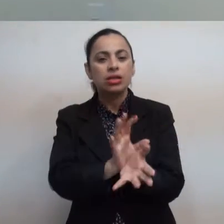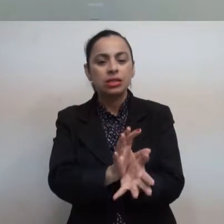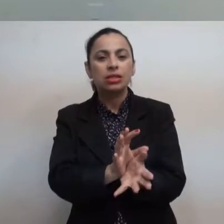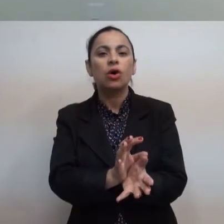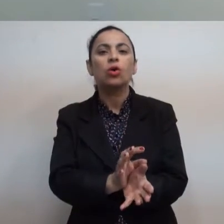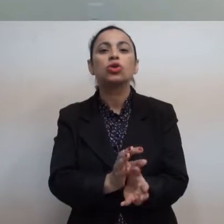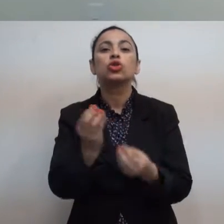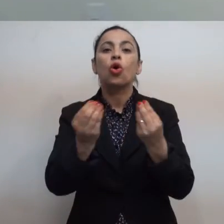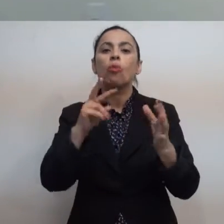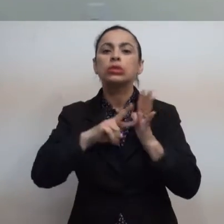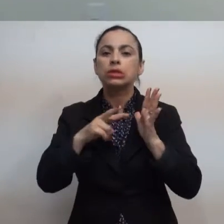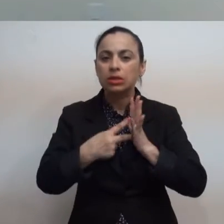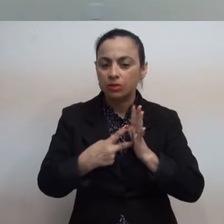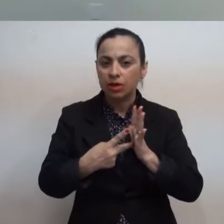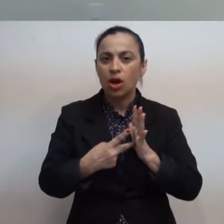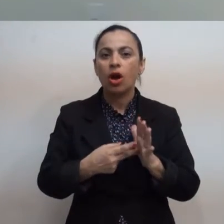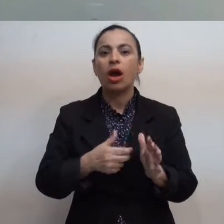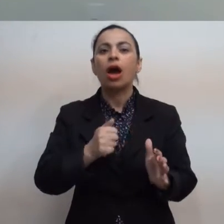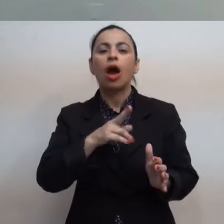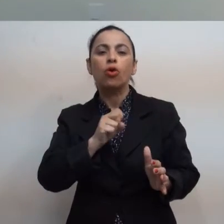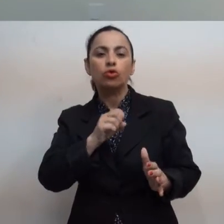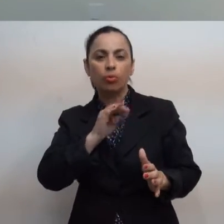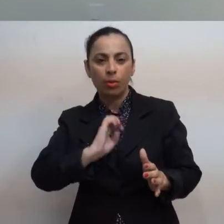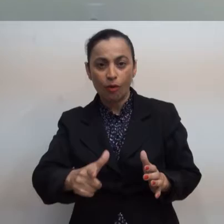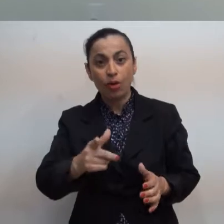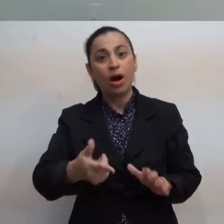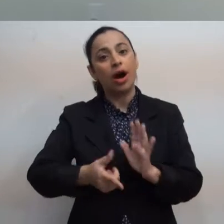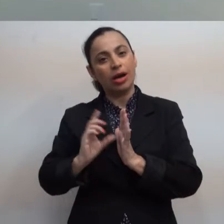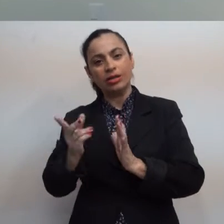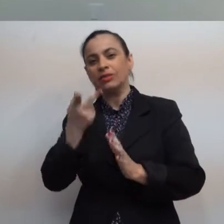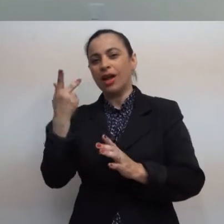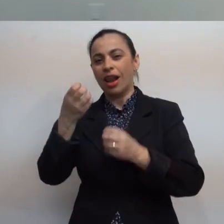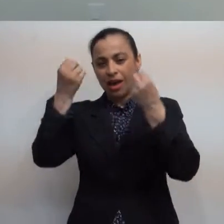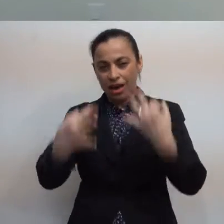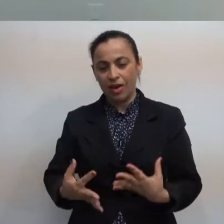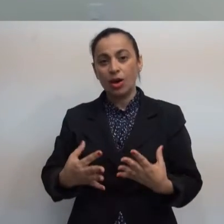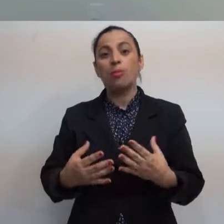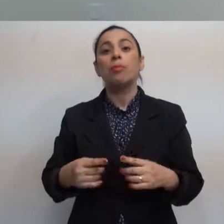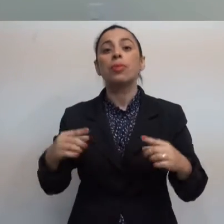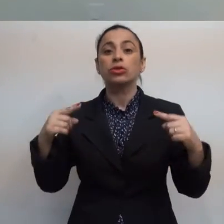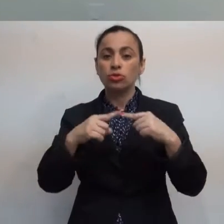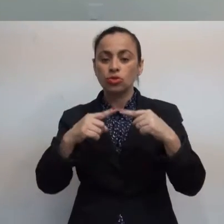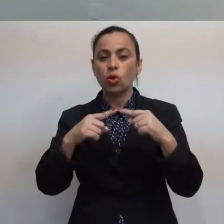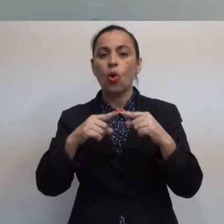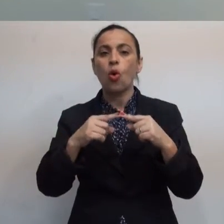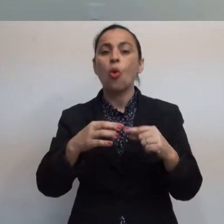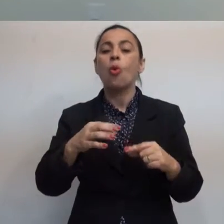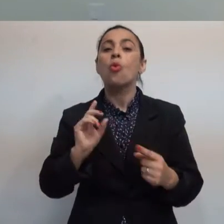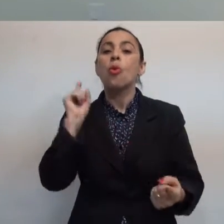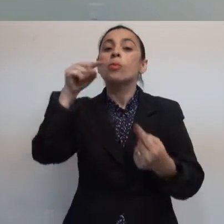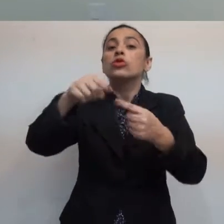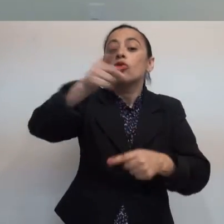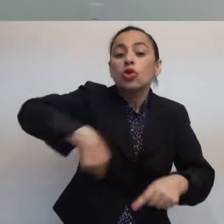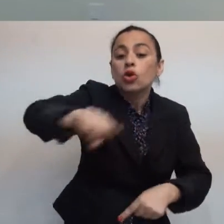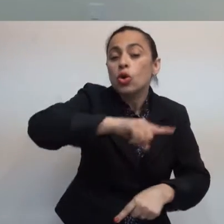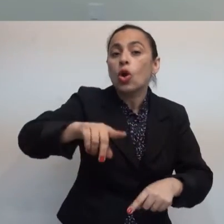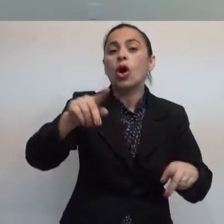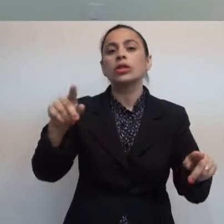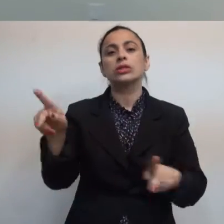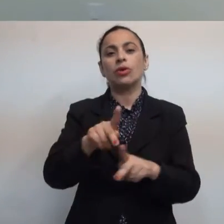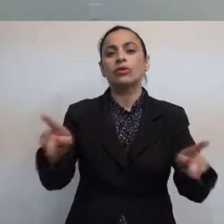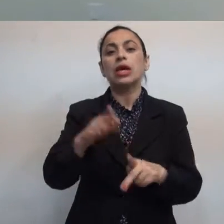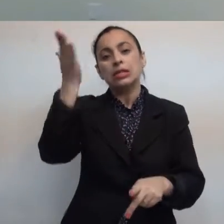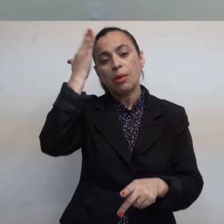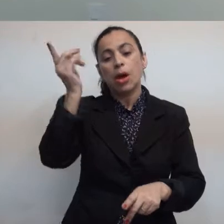a questão da significância que o Ausubel falava, mas num propósito que nós,